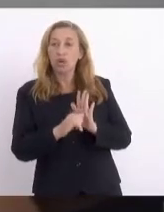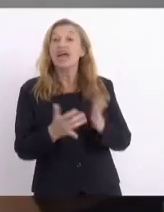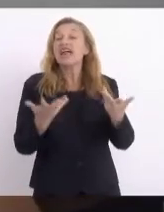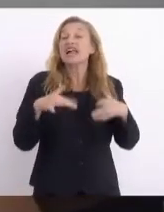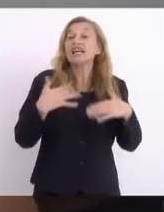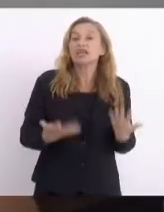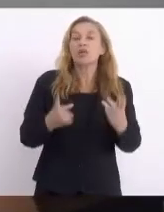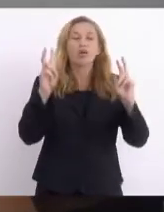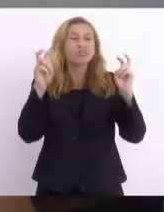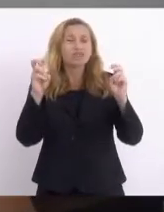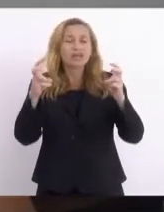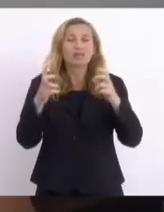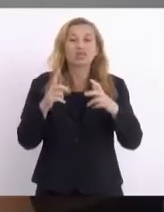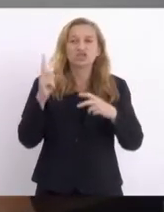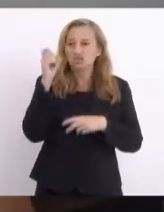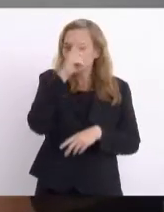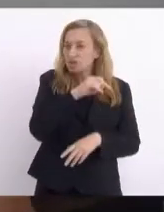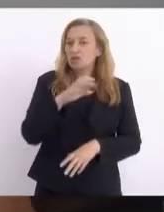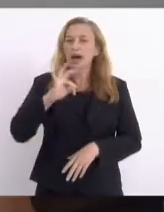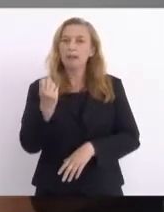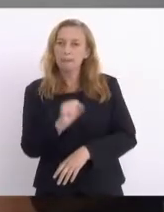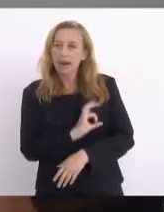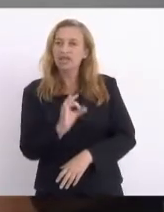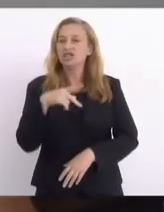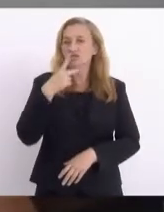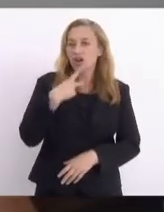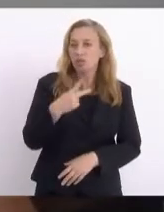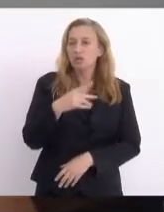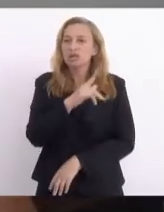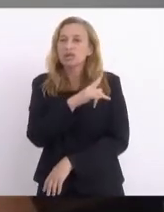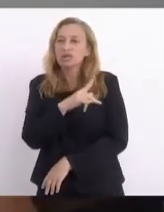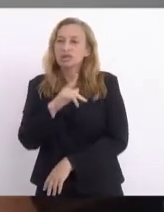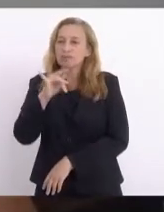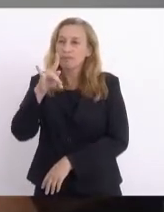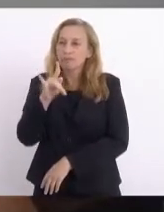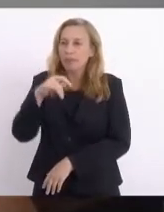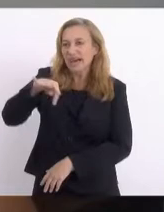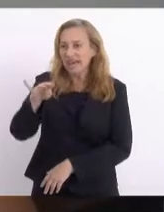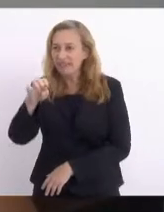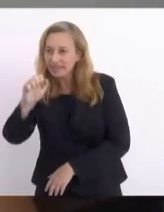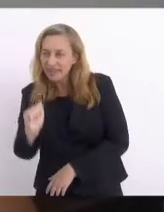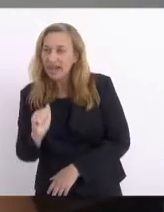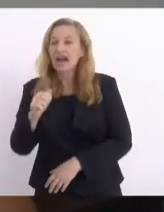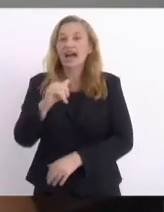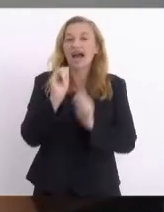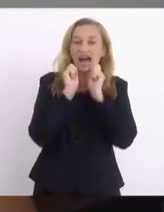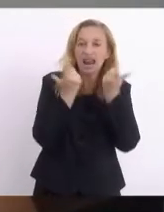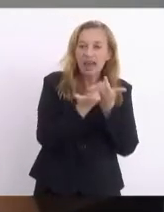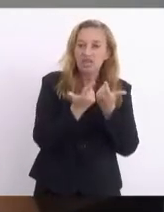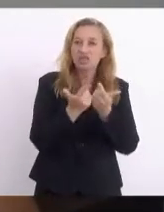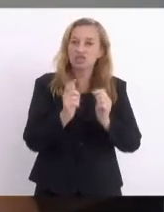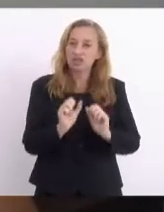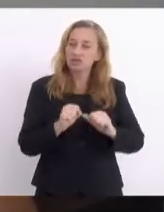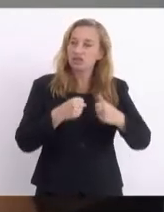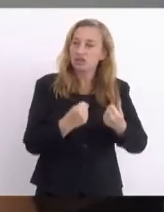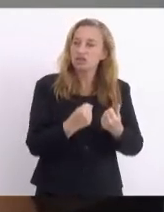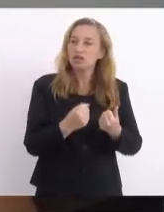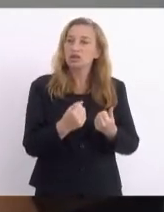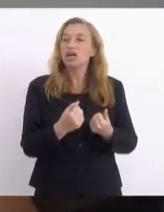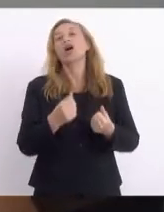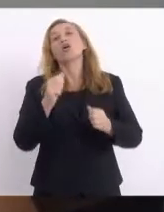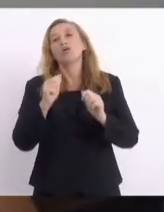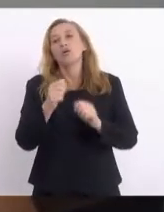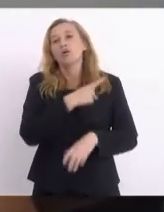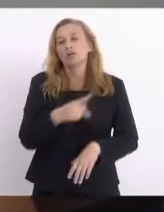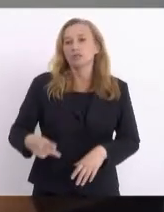tema muito complexo. A Marta já lembrou do episódio de Paquetá, onde a Alerj teve uma participação decisiva, né? Inclusive o presidente André